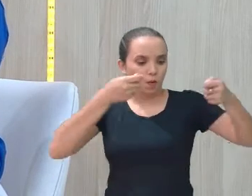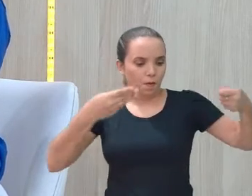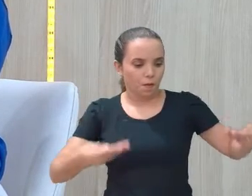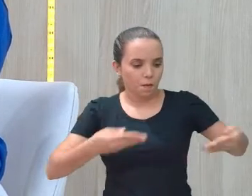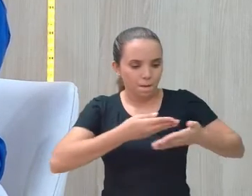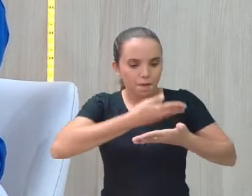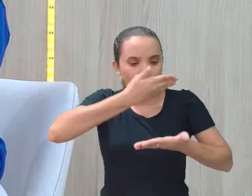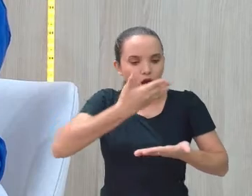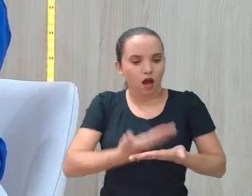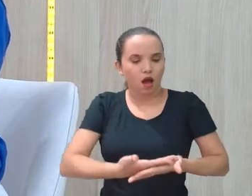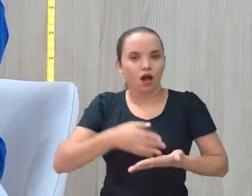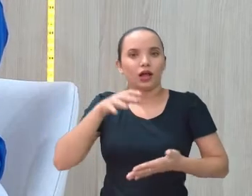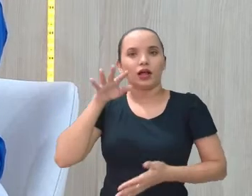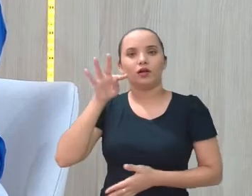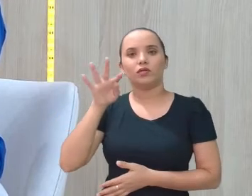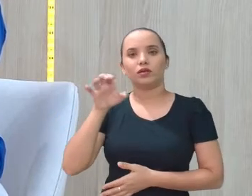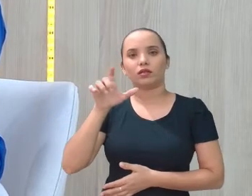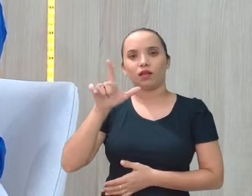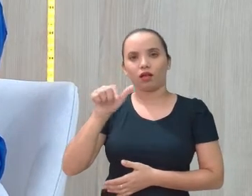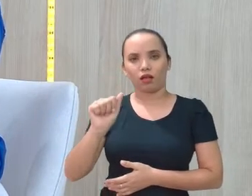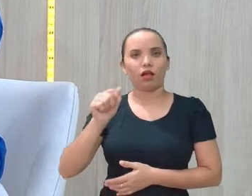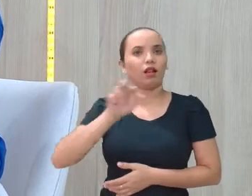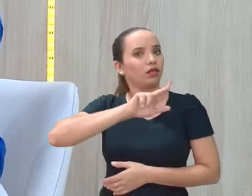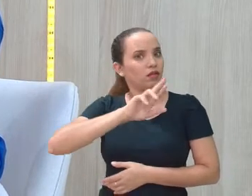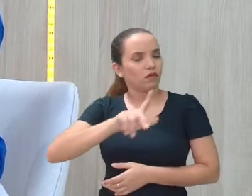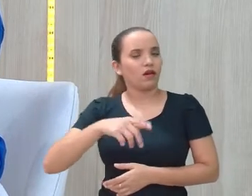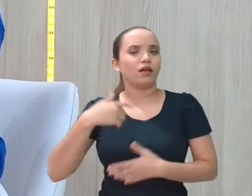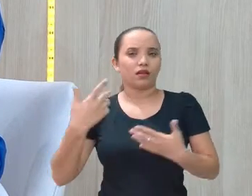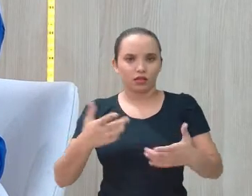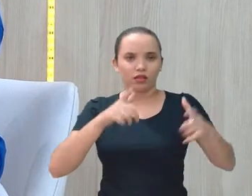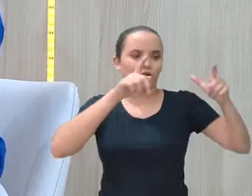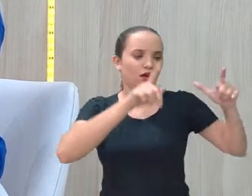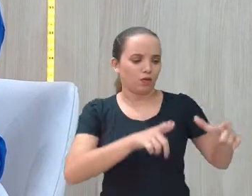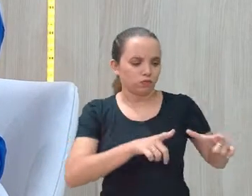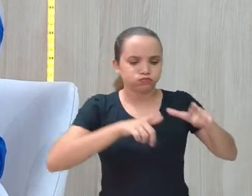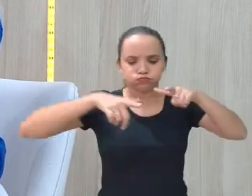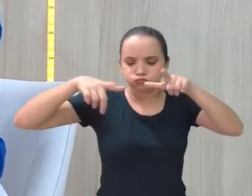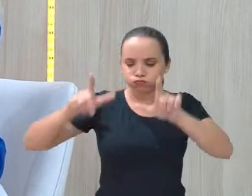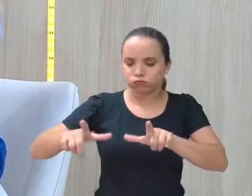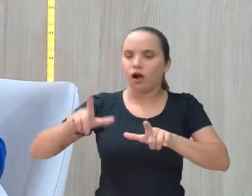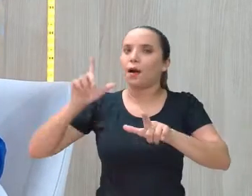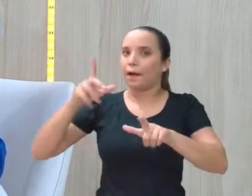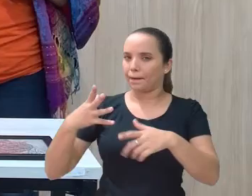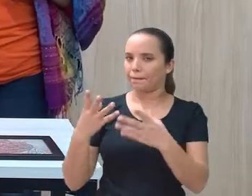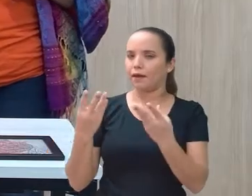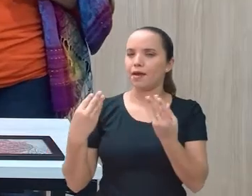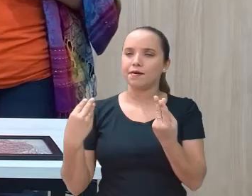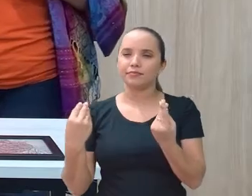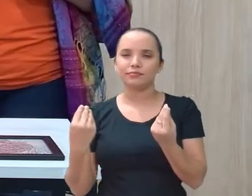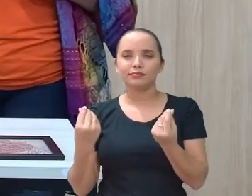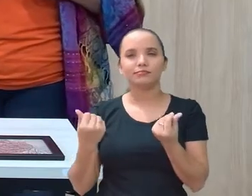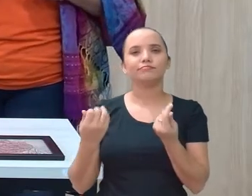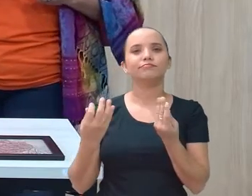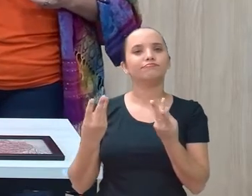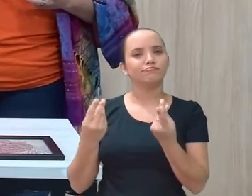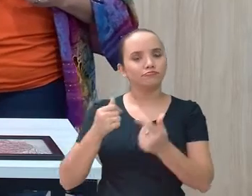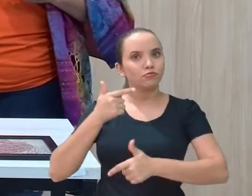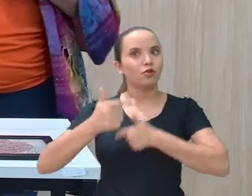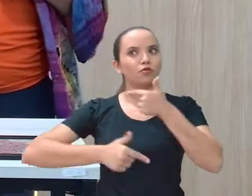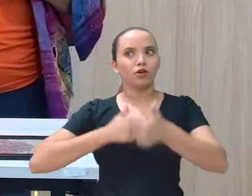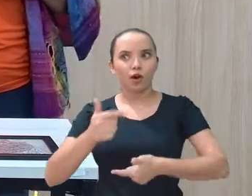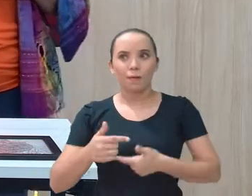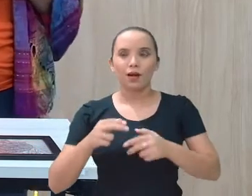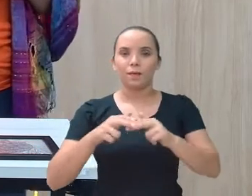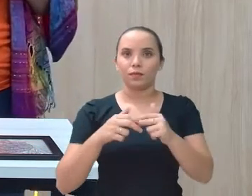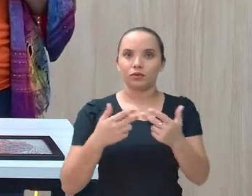outra para que o desenho encaixe perfeitamente. Então, é um trabalho bem delicado. Bem delicado, por isso... Ai, meu